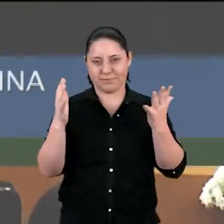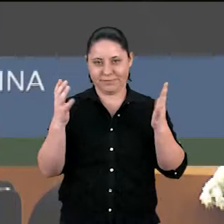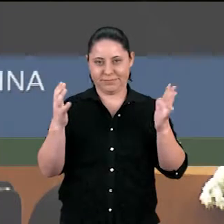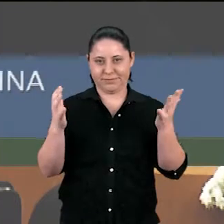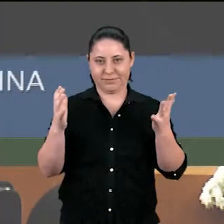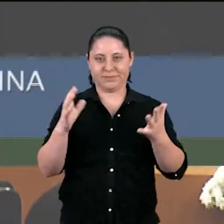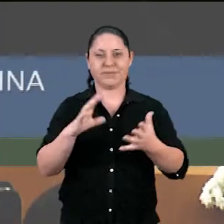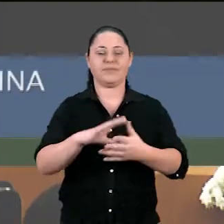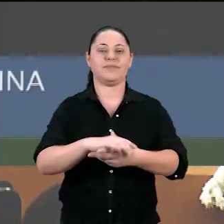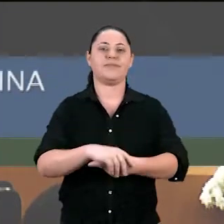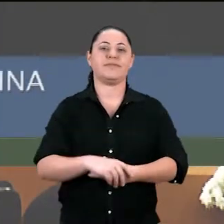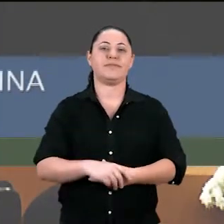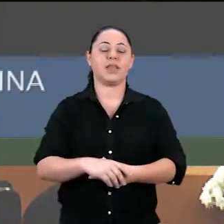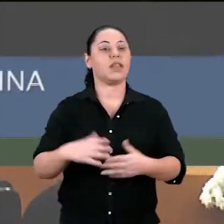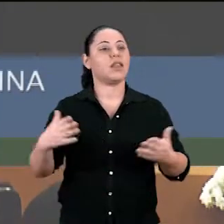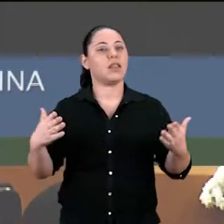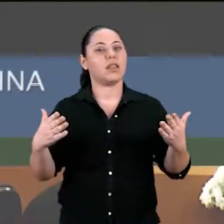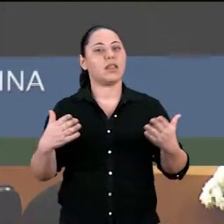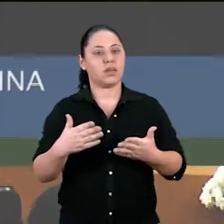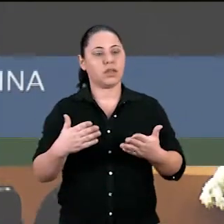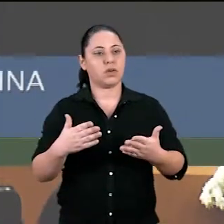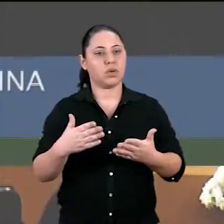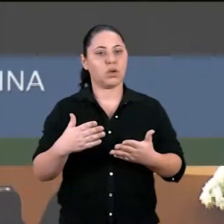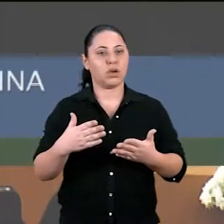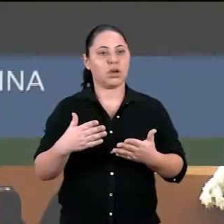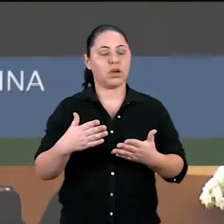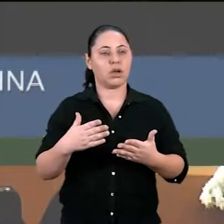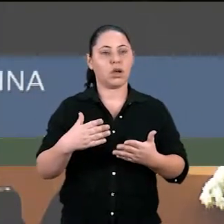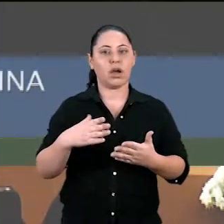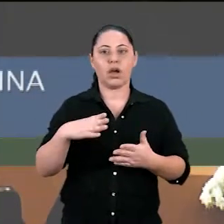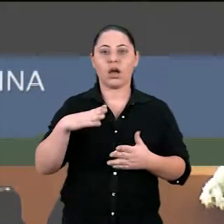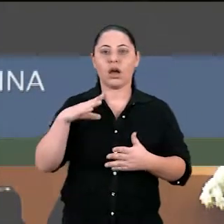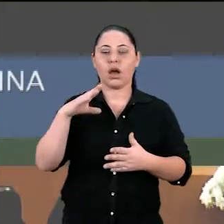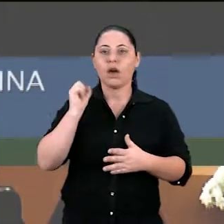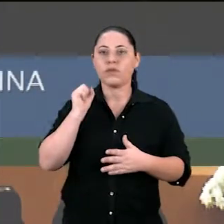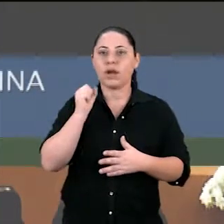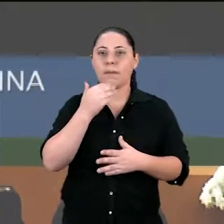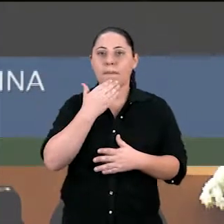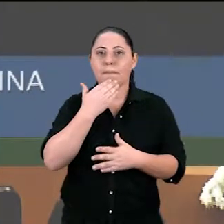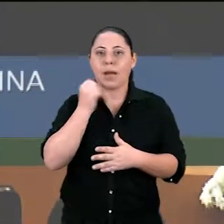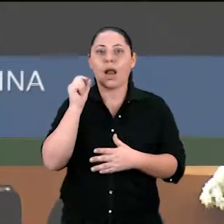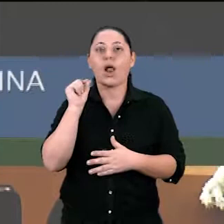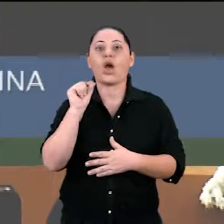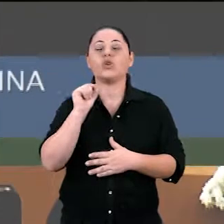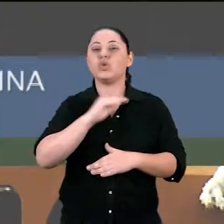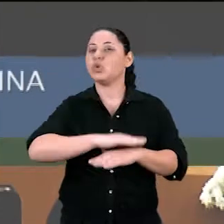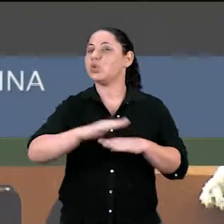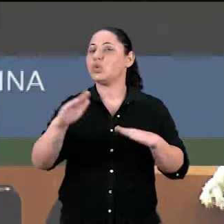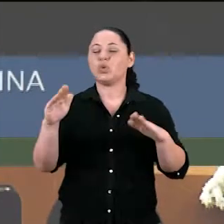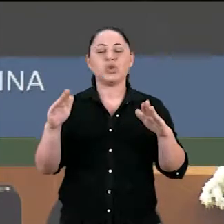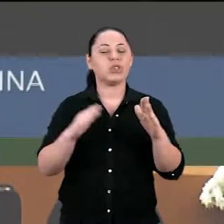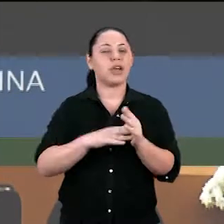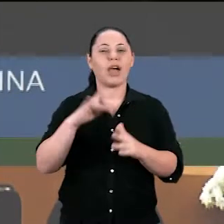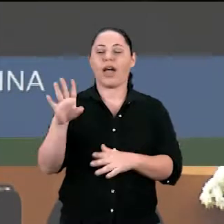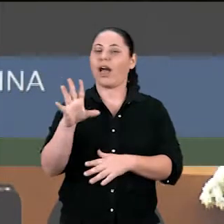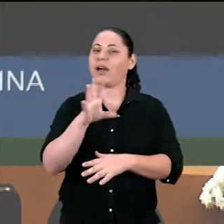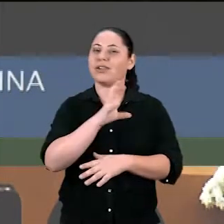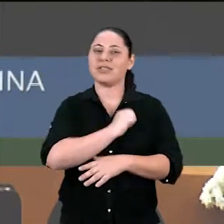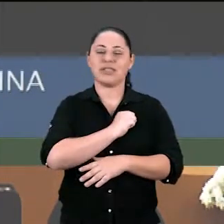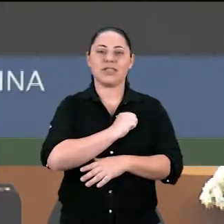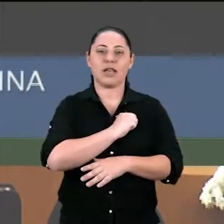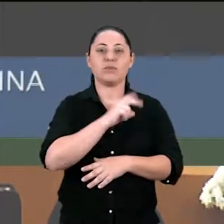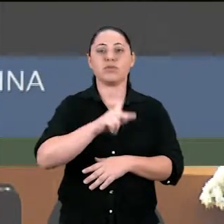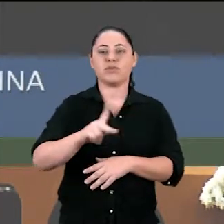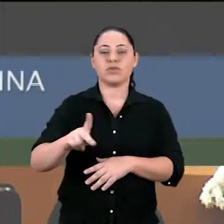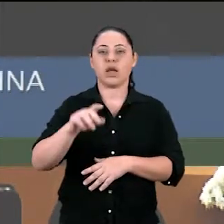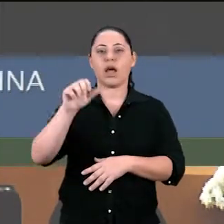Agora ouviremos o melhor de tudo, né? Que é a querida professora Aline Osório, que, segundo,